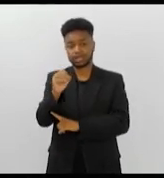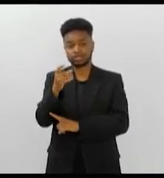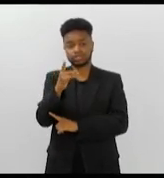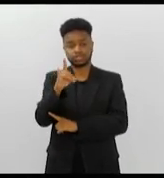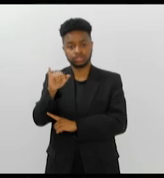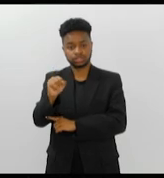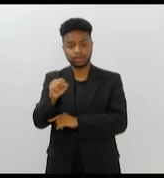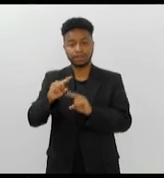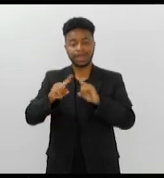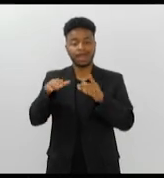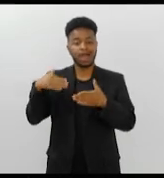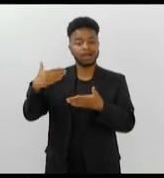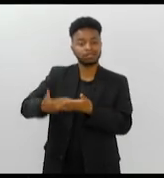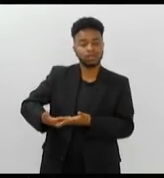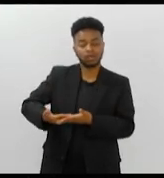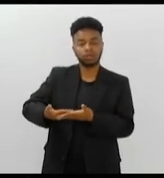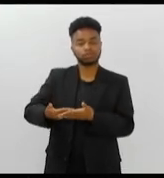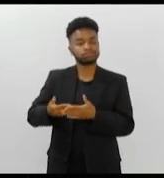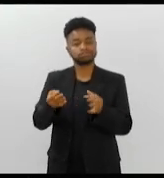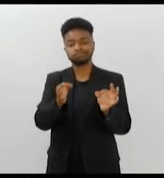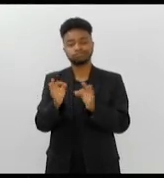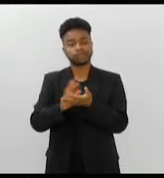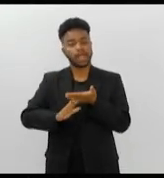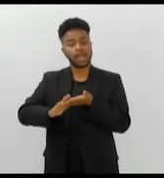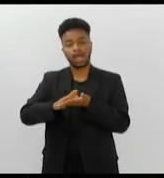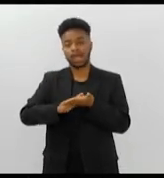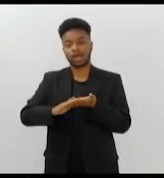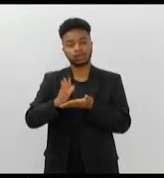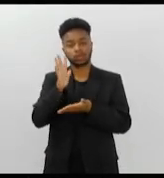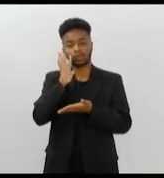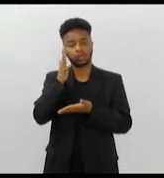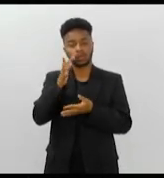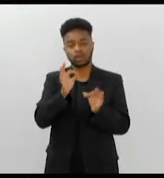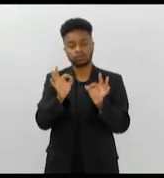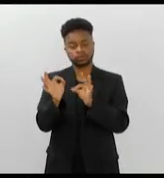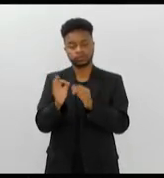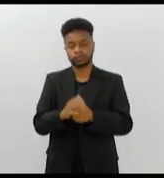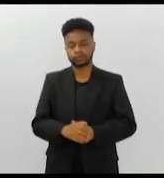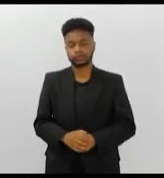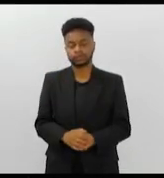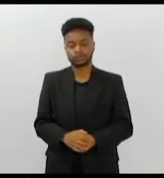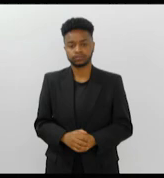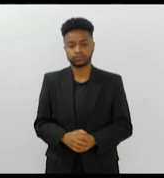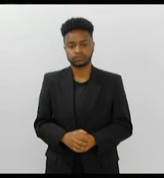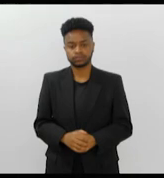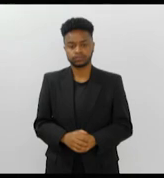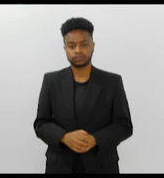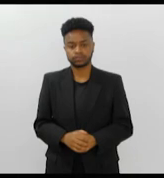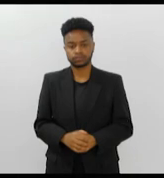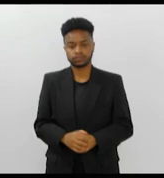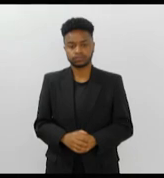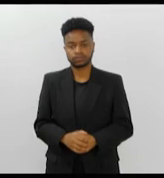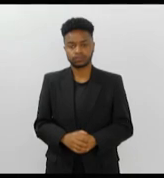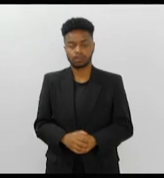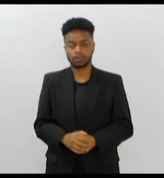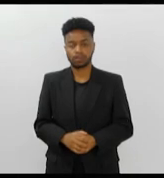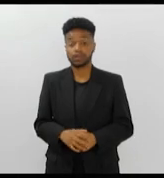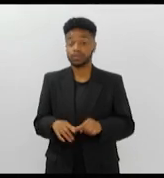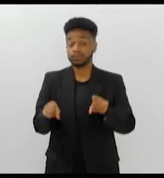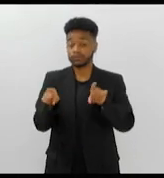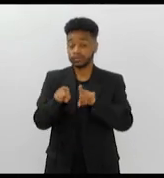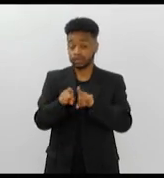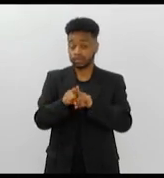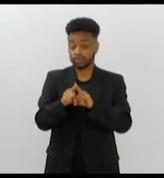até agora a regulamentação não saiu e na contramão